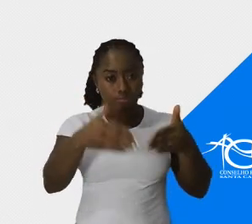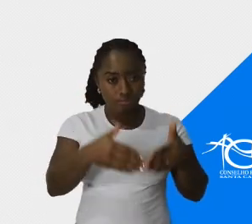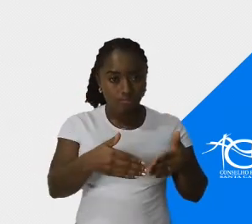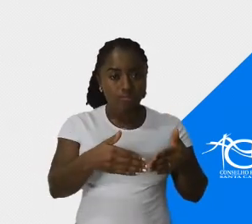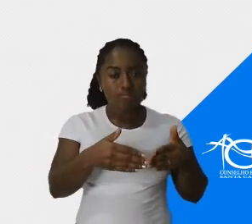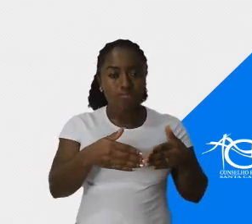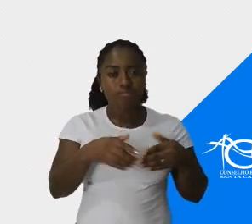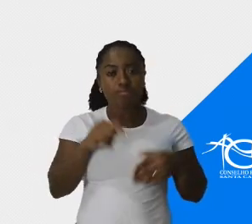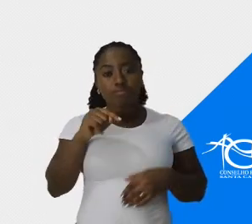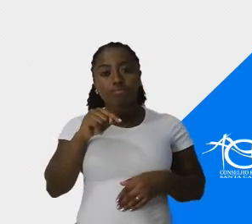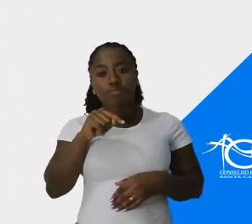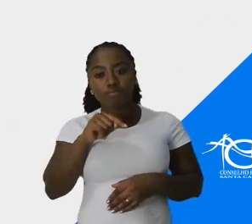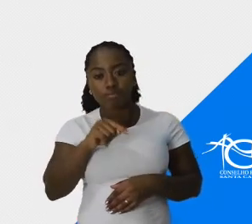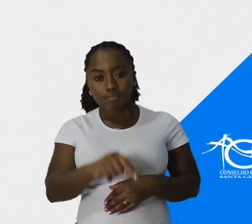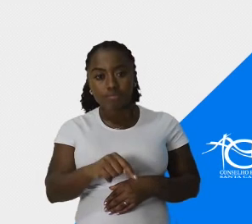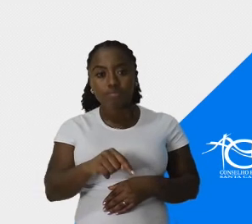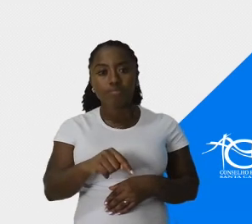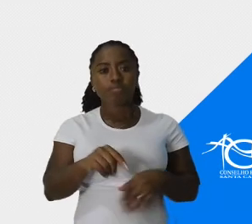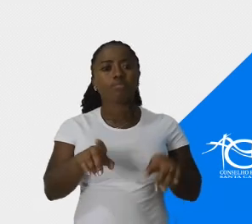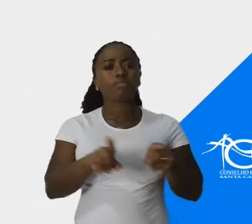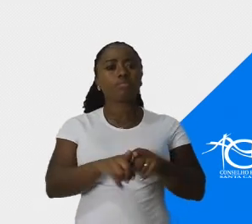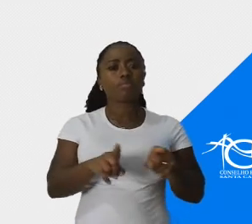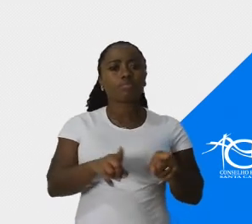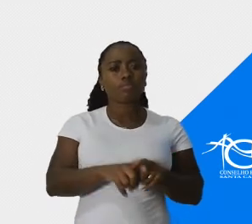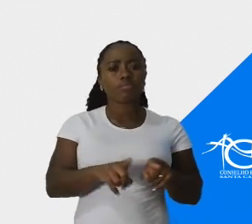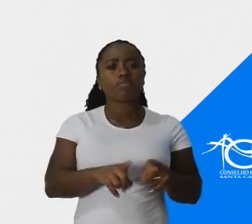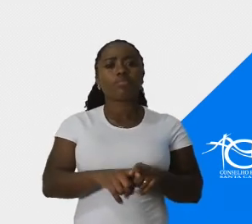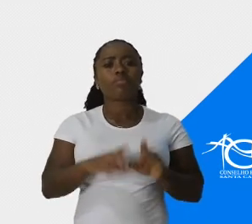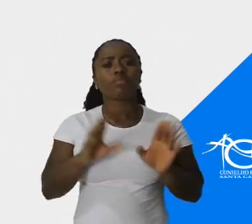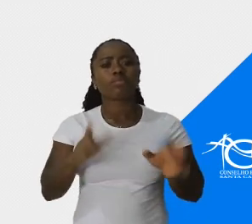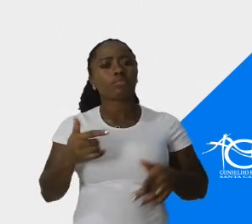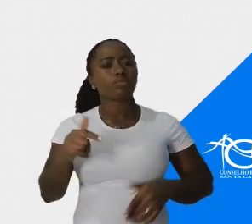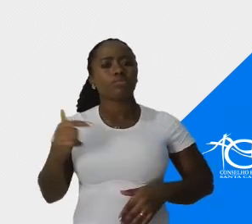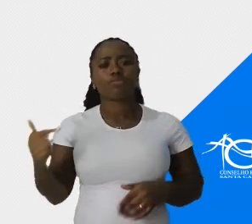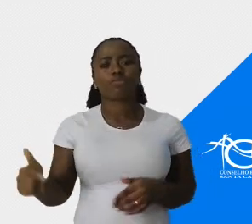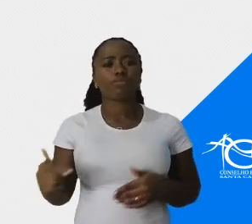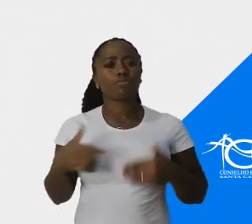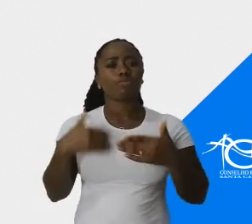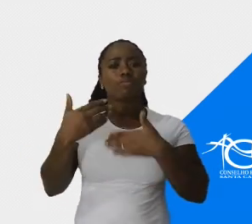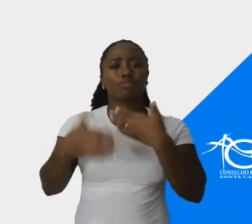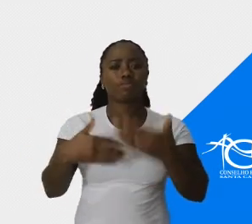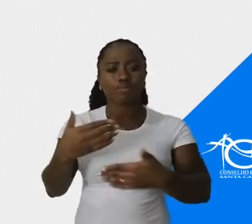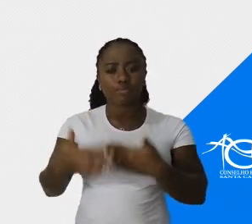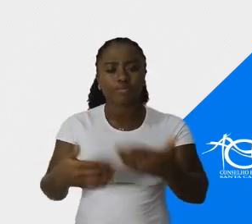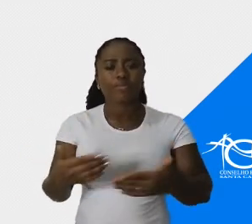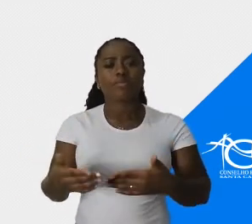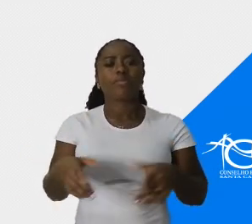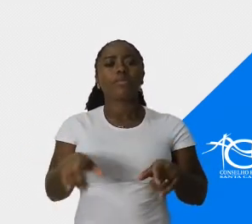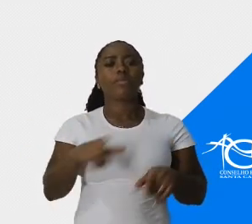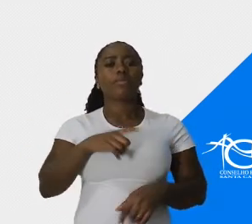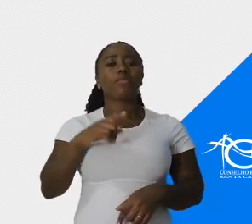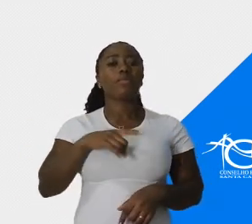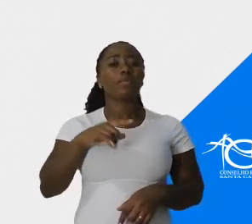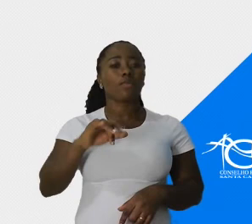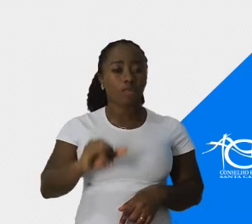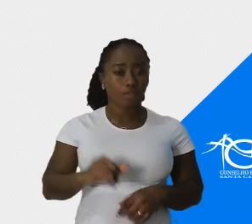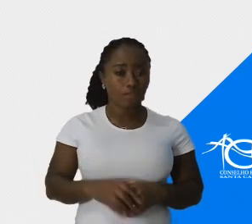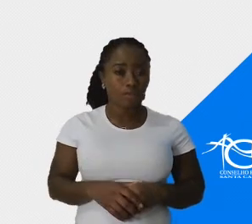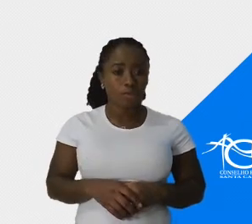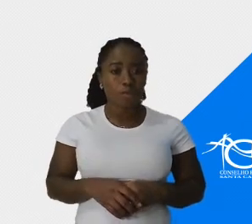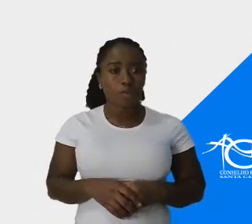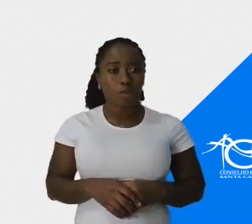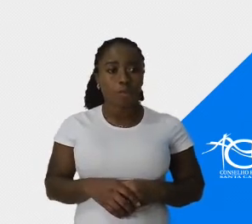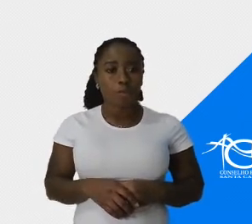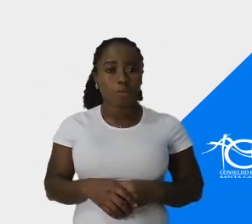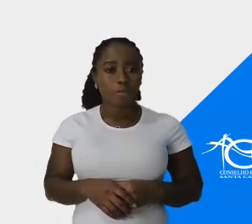ainda a ser desenvolvido. Ou seja, em que medida o rebaixamento desse reconhecimento e retenção mnemônica está associado à